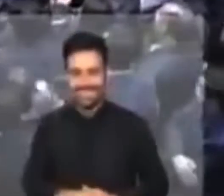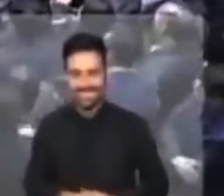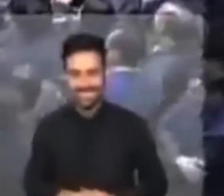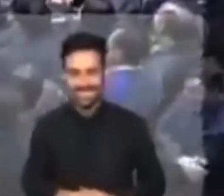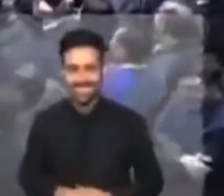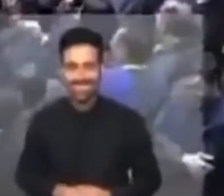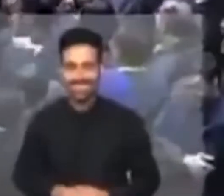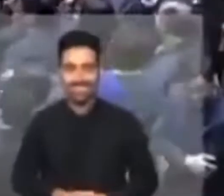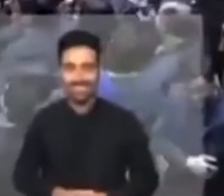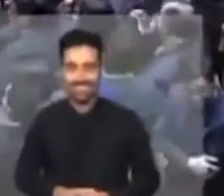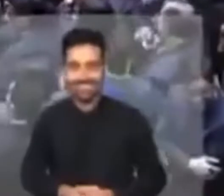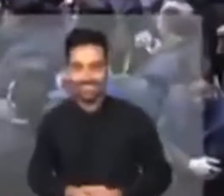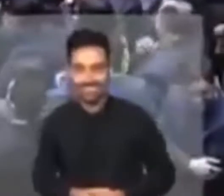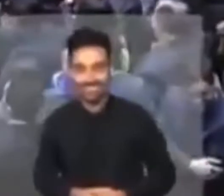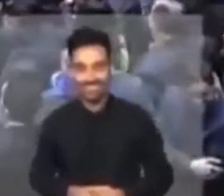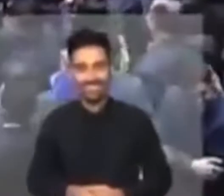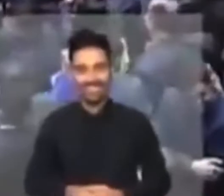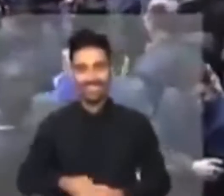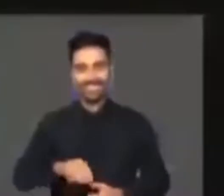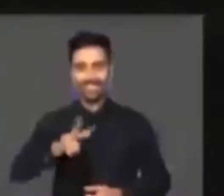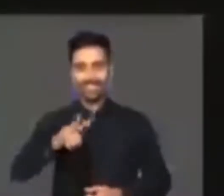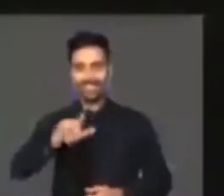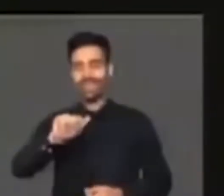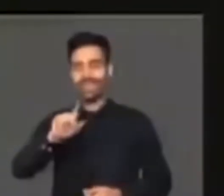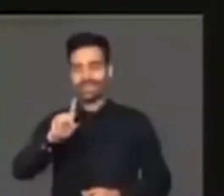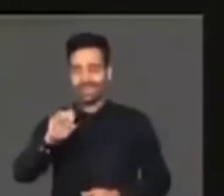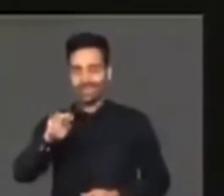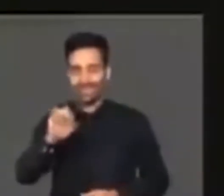Ei! Vladimir Costa,